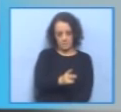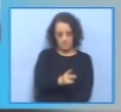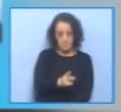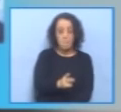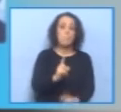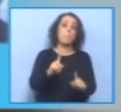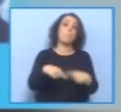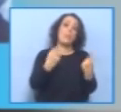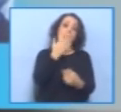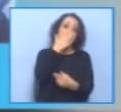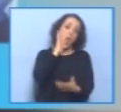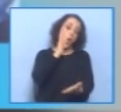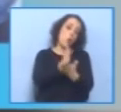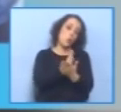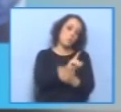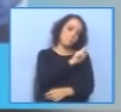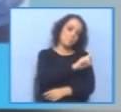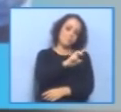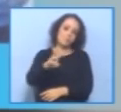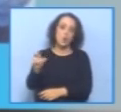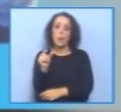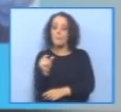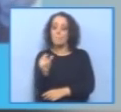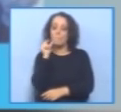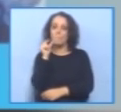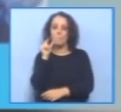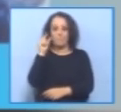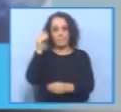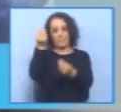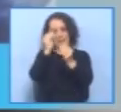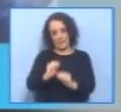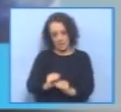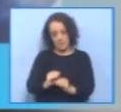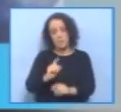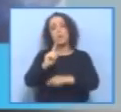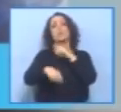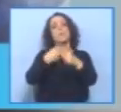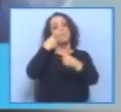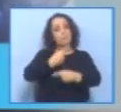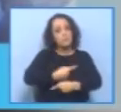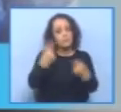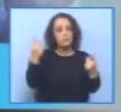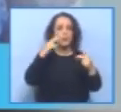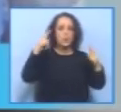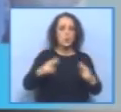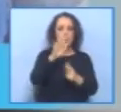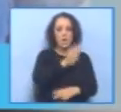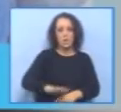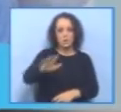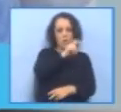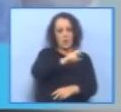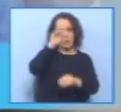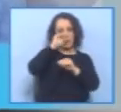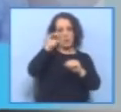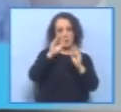nas jornadas nacionais aos catequistas, a nível nacional, e depois começarmos a implementação em várias